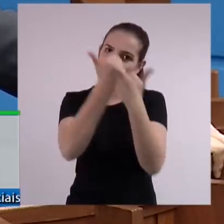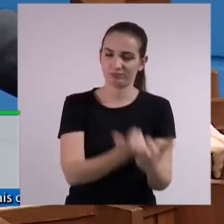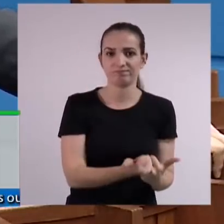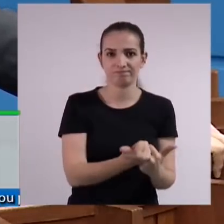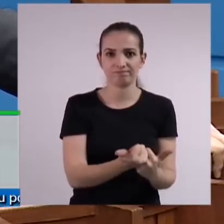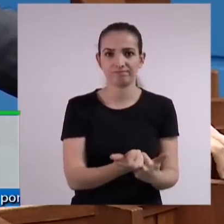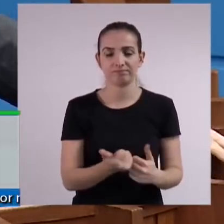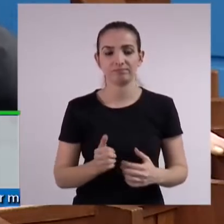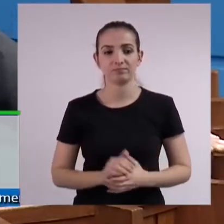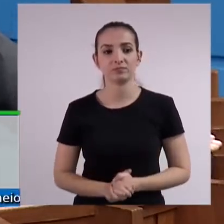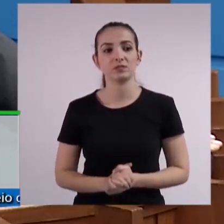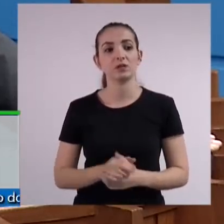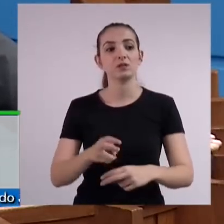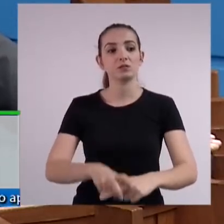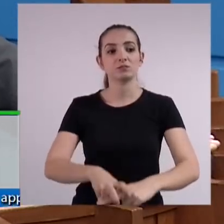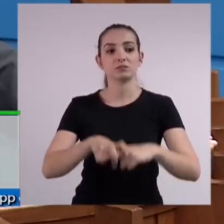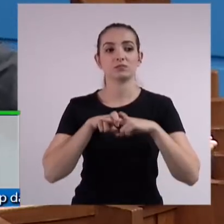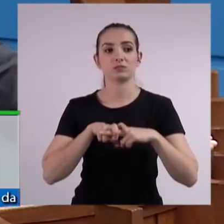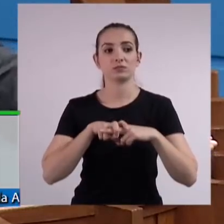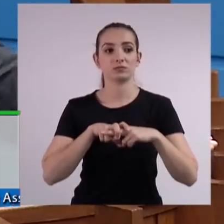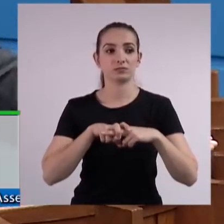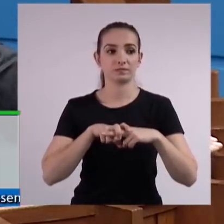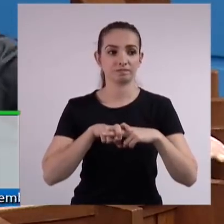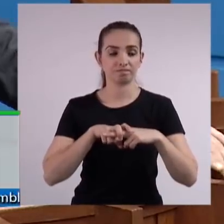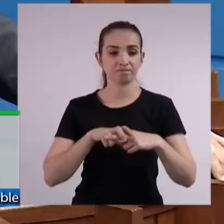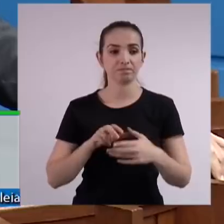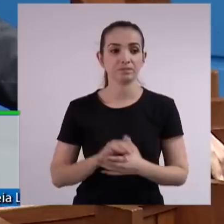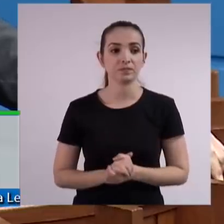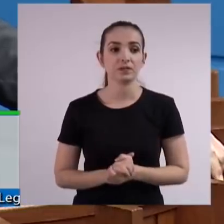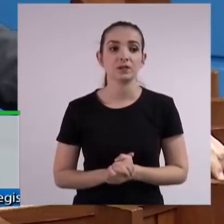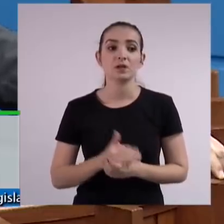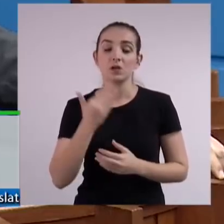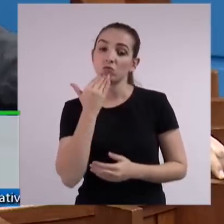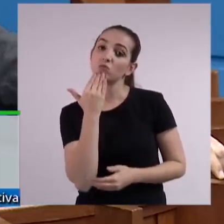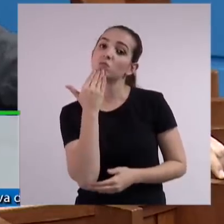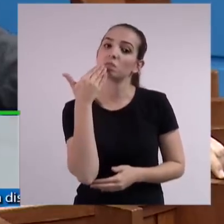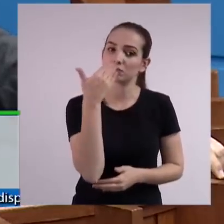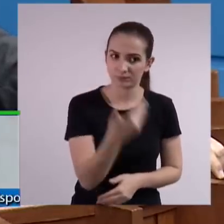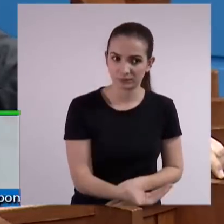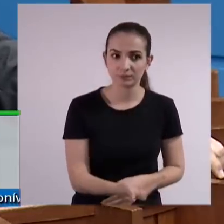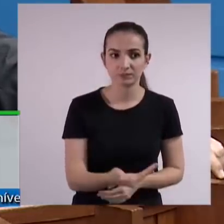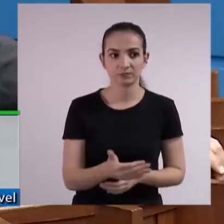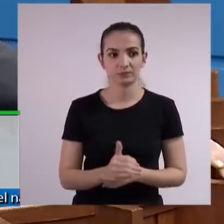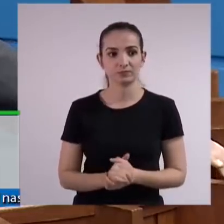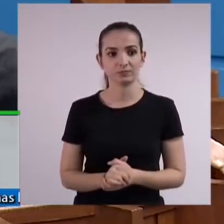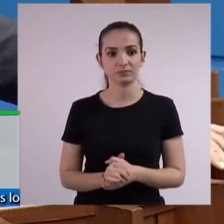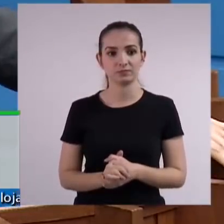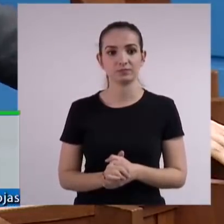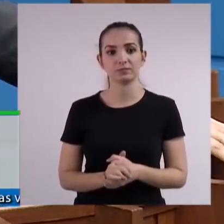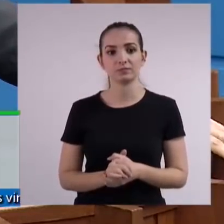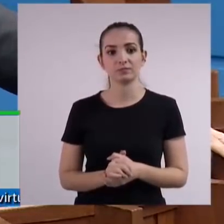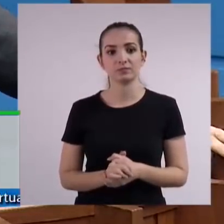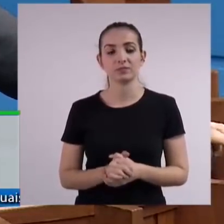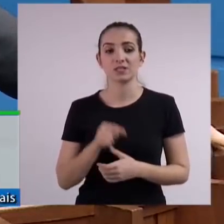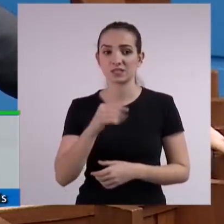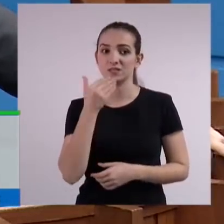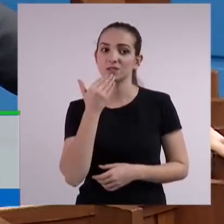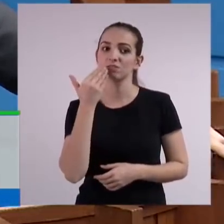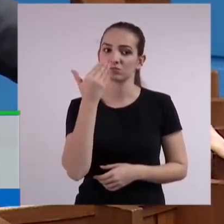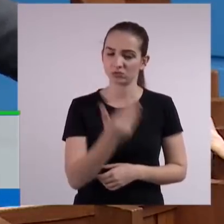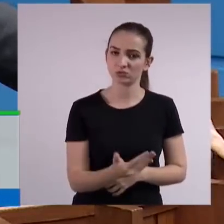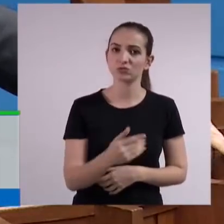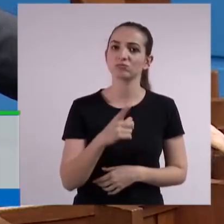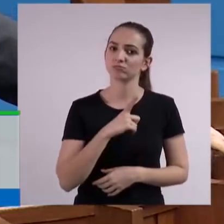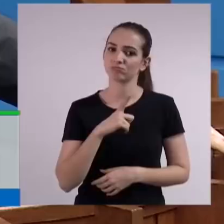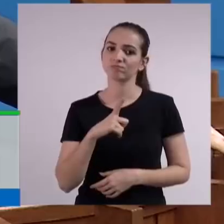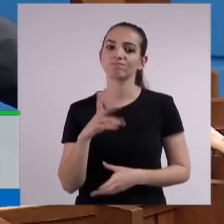substituição. Portanto, essa solicitação passou a existir